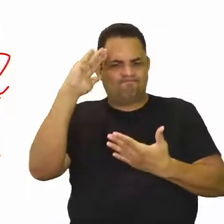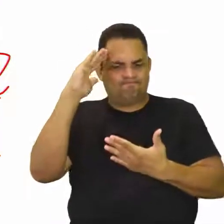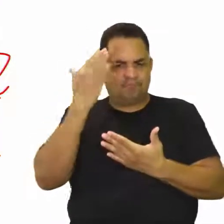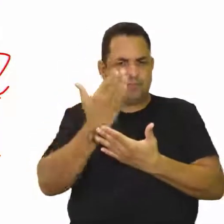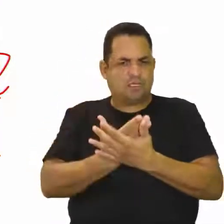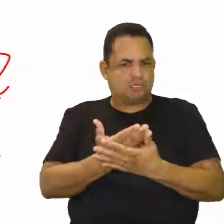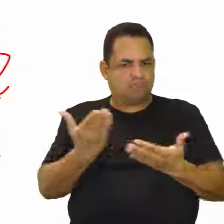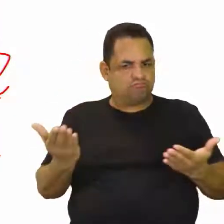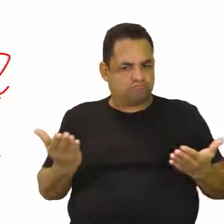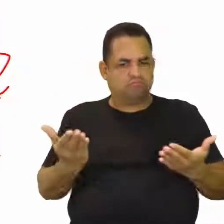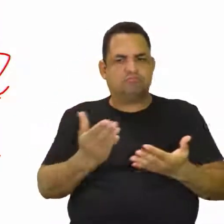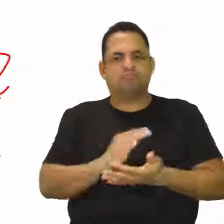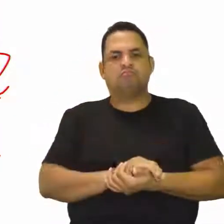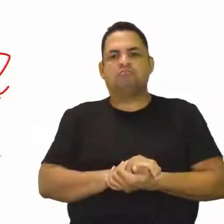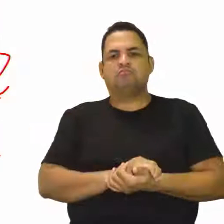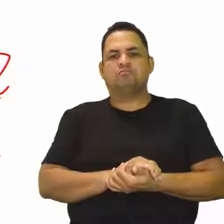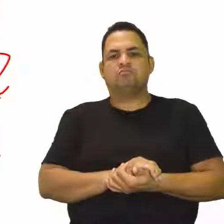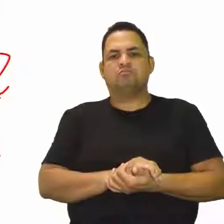de fato,